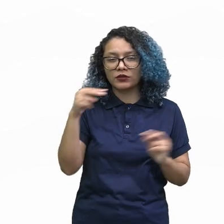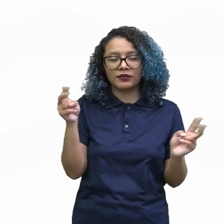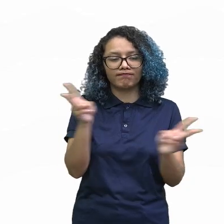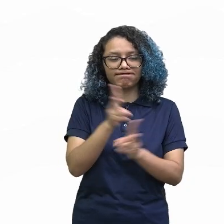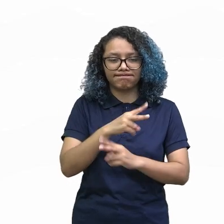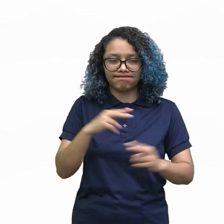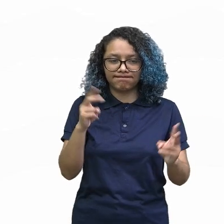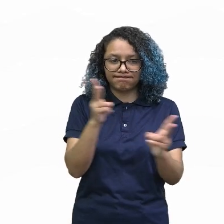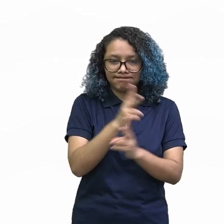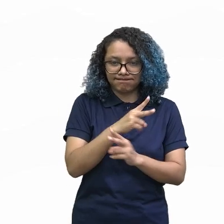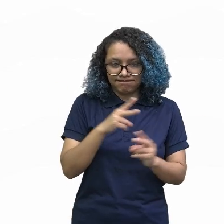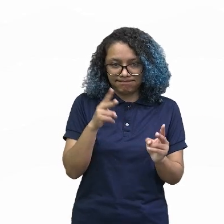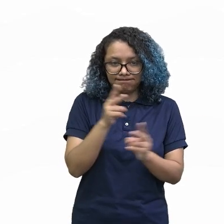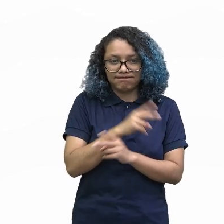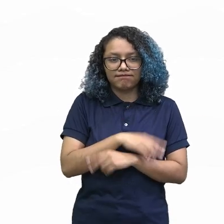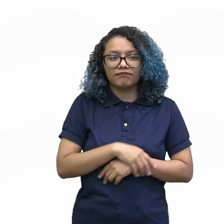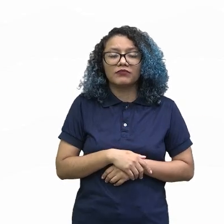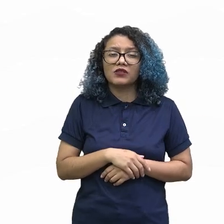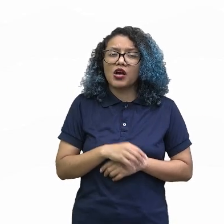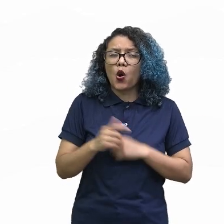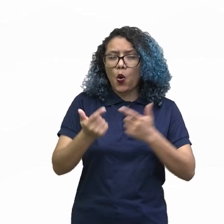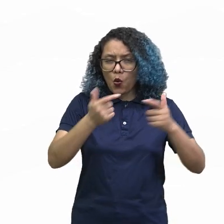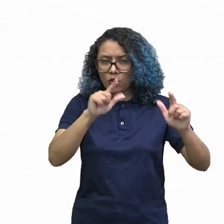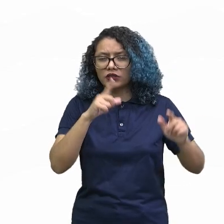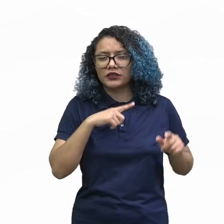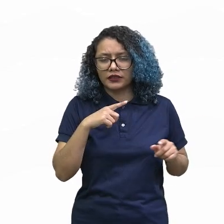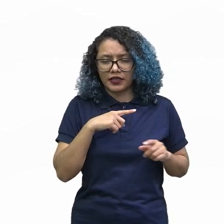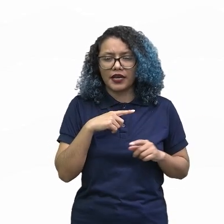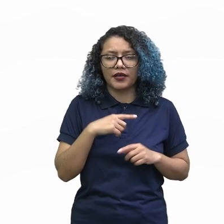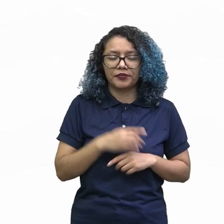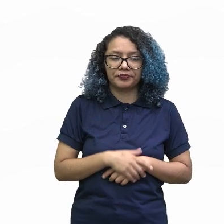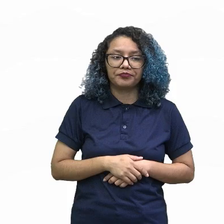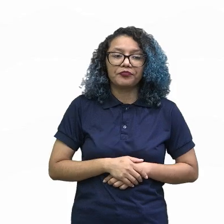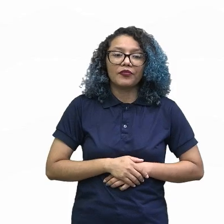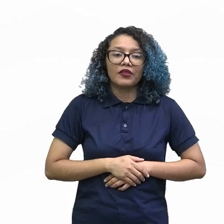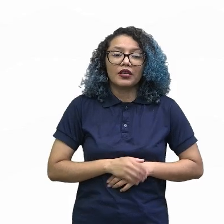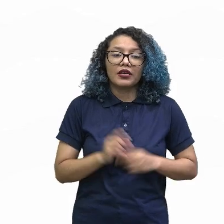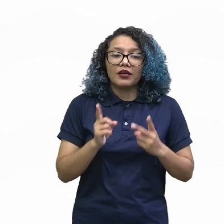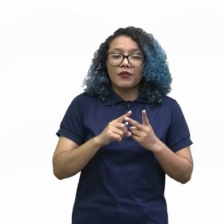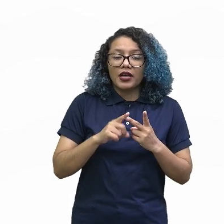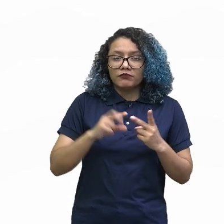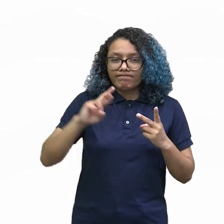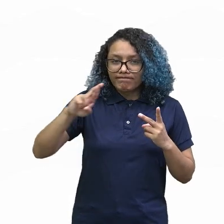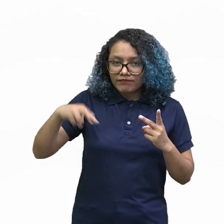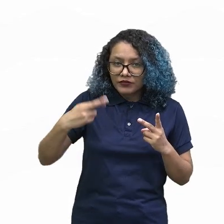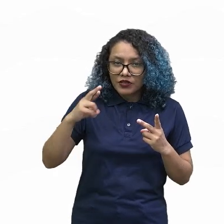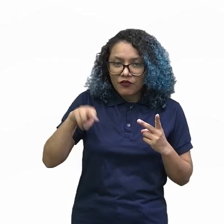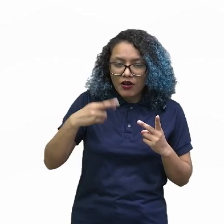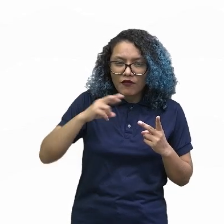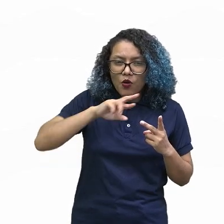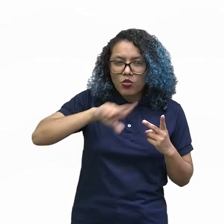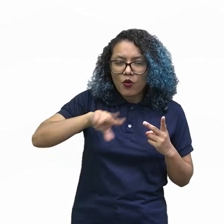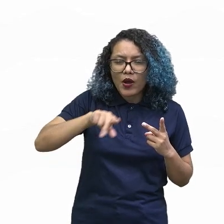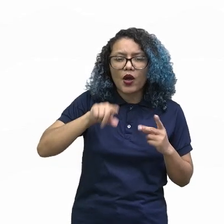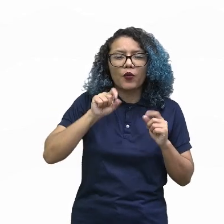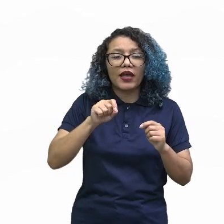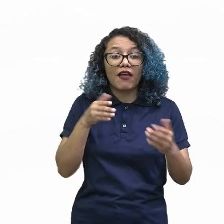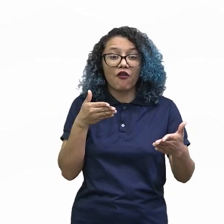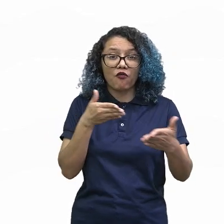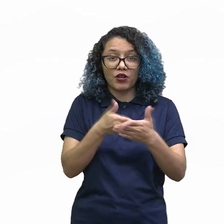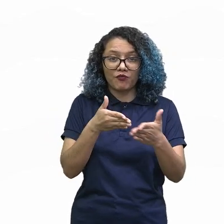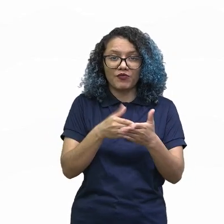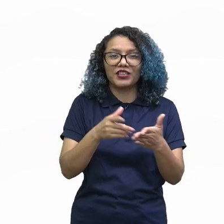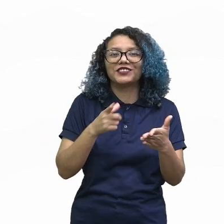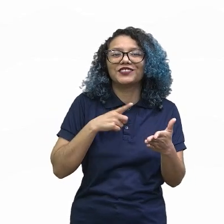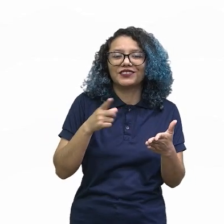exemplos, mas a gente vai conhecer outras também. Quanto às fontes não renováveis, são aquelas que se esgotam com o tempo, não